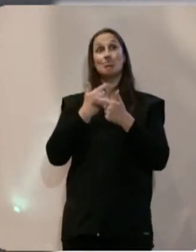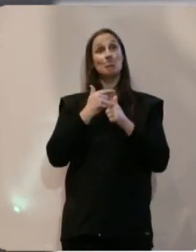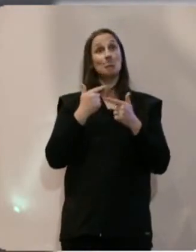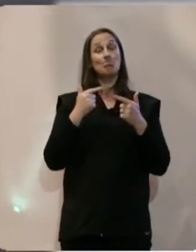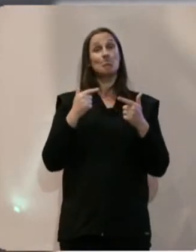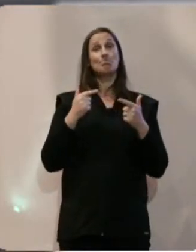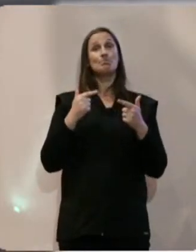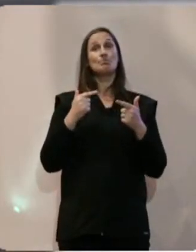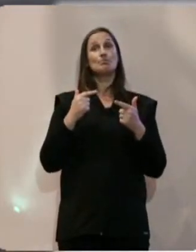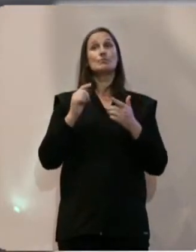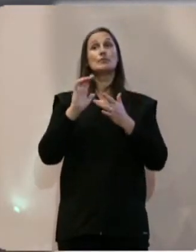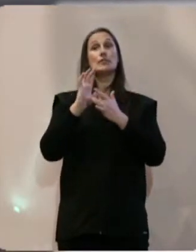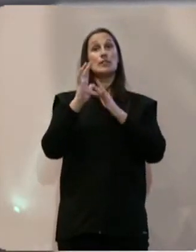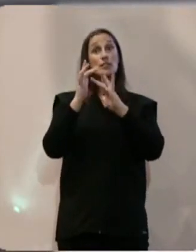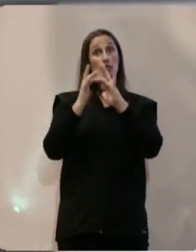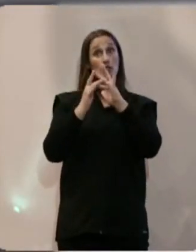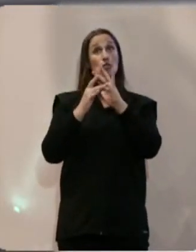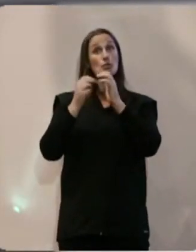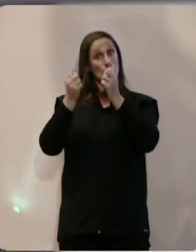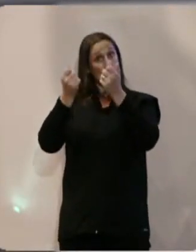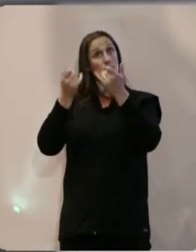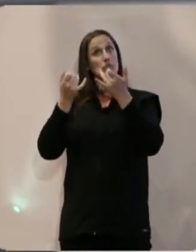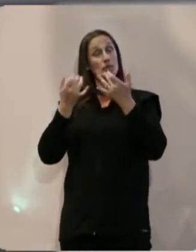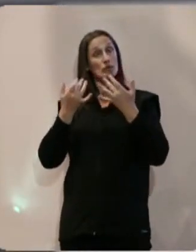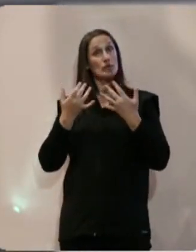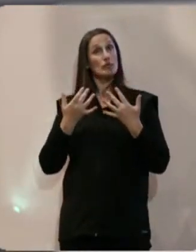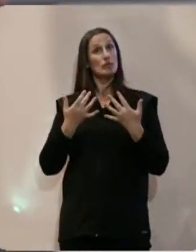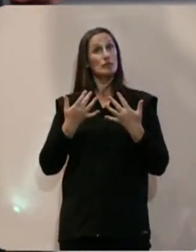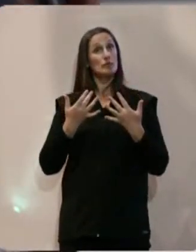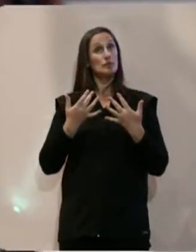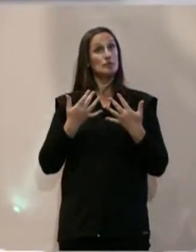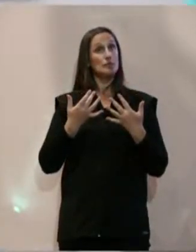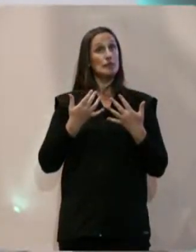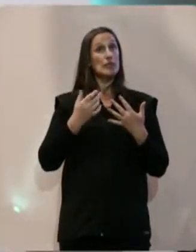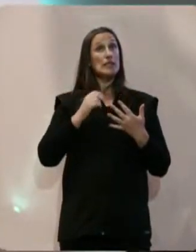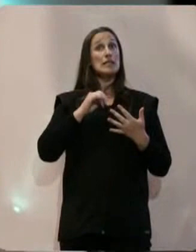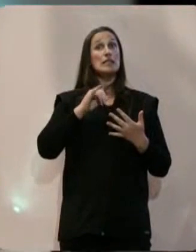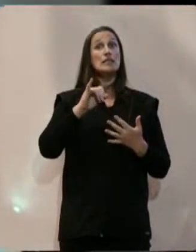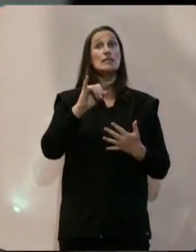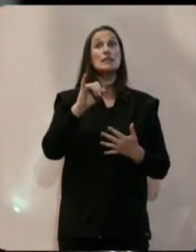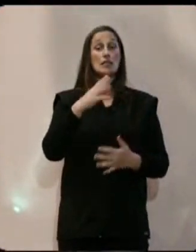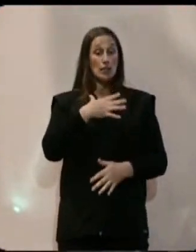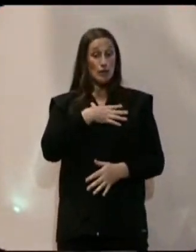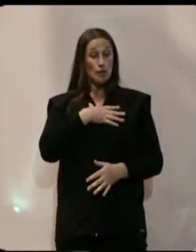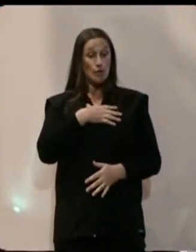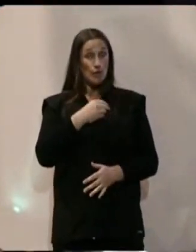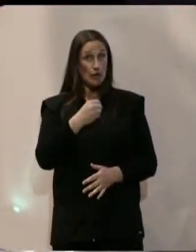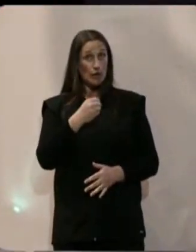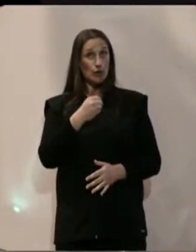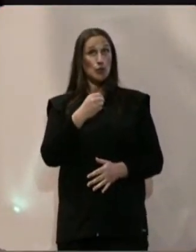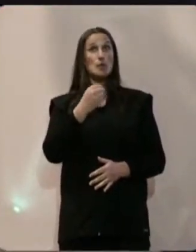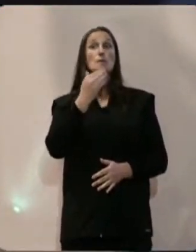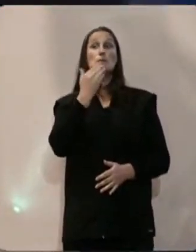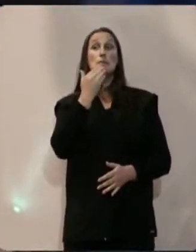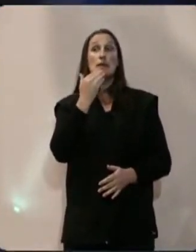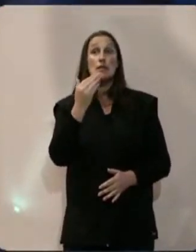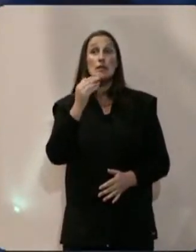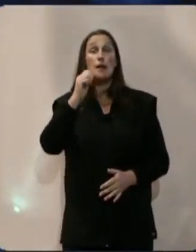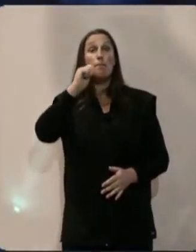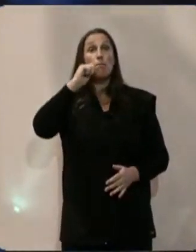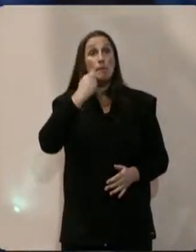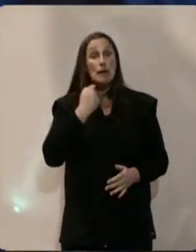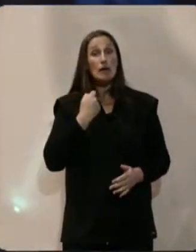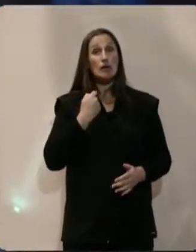E Jesus explicou a respeito disso. E Ele disse assim: se um filho pedir